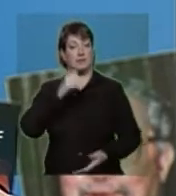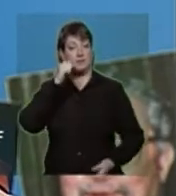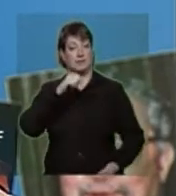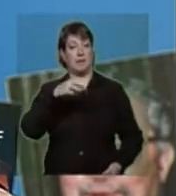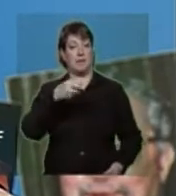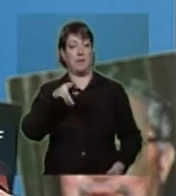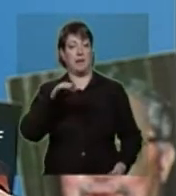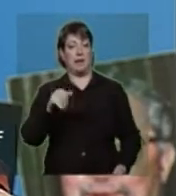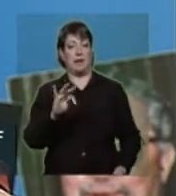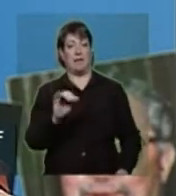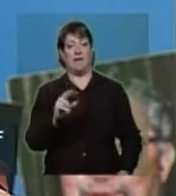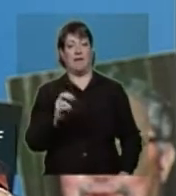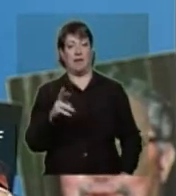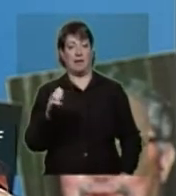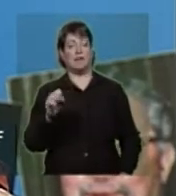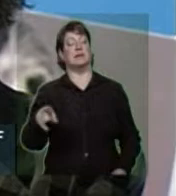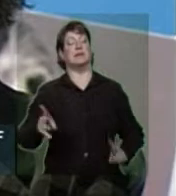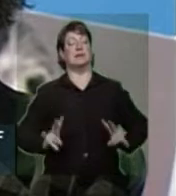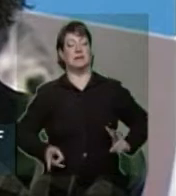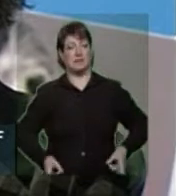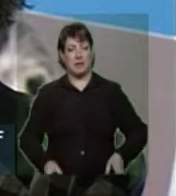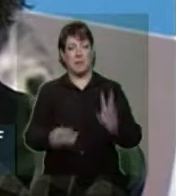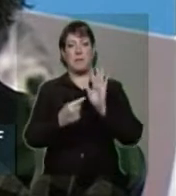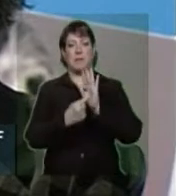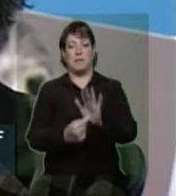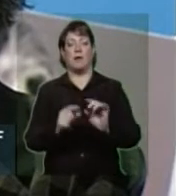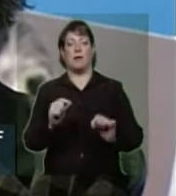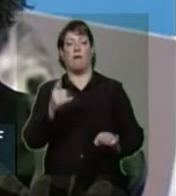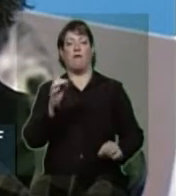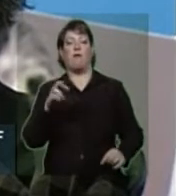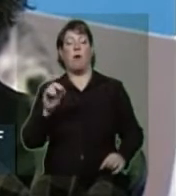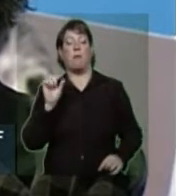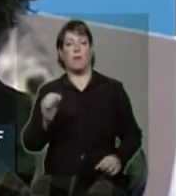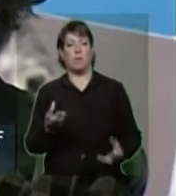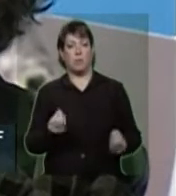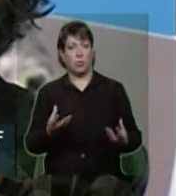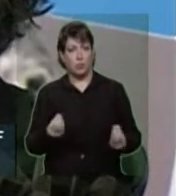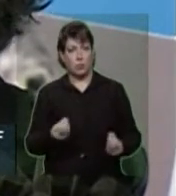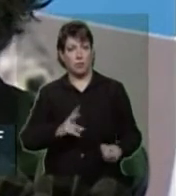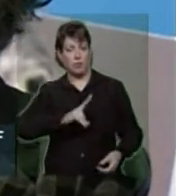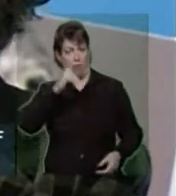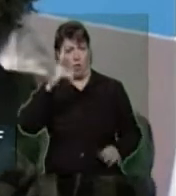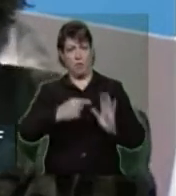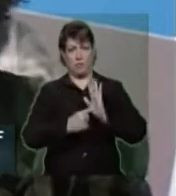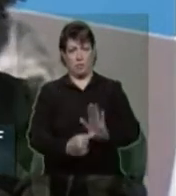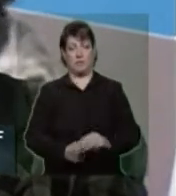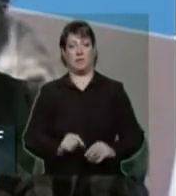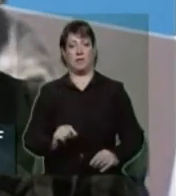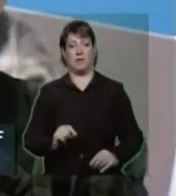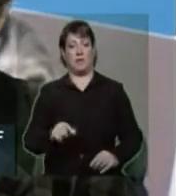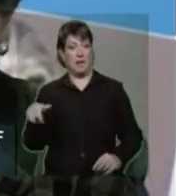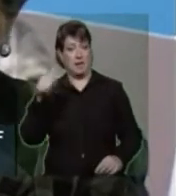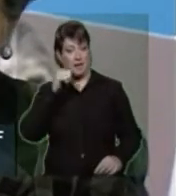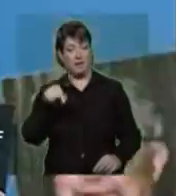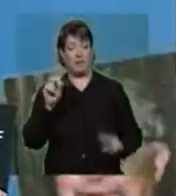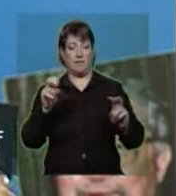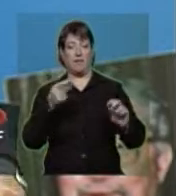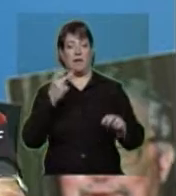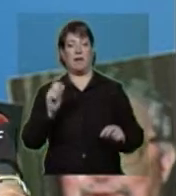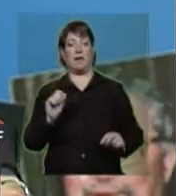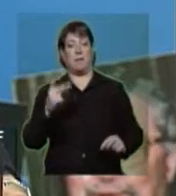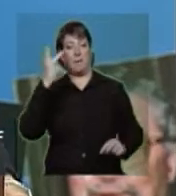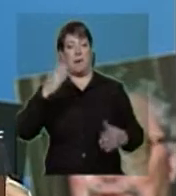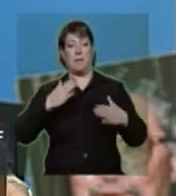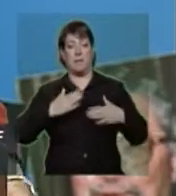Conceição Tavares sempre manifesta de uma forma bastante enfática, para mim, pelo menos,